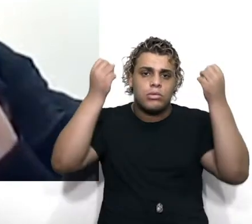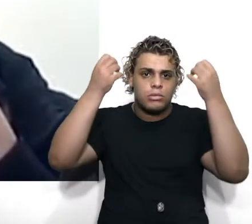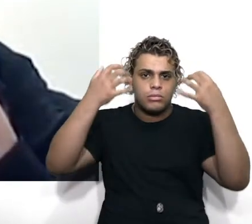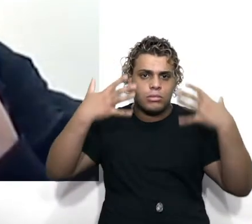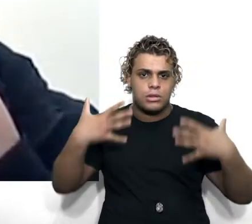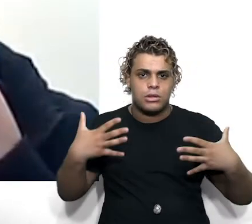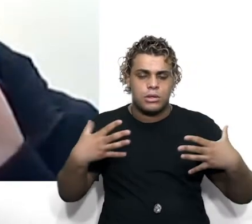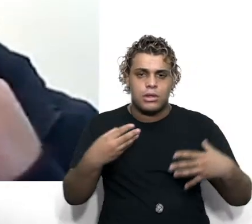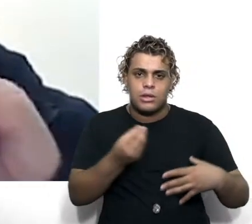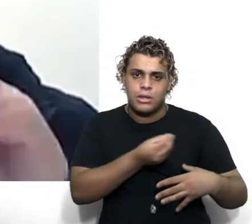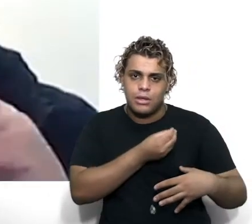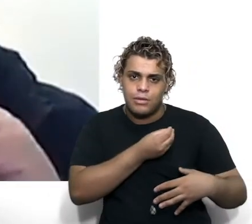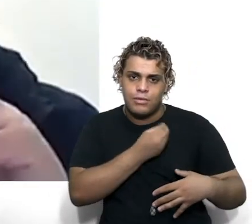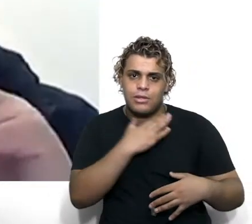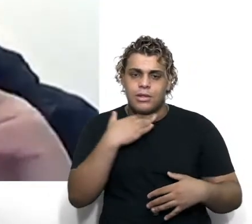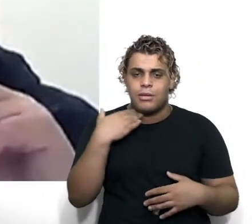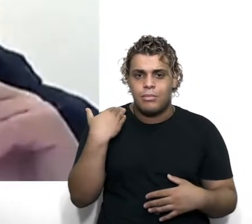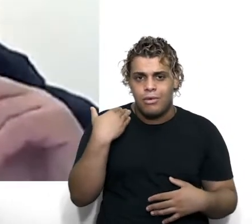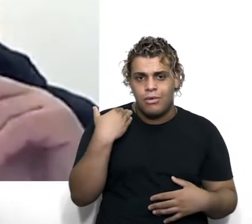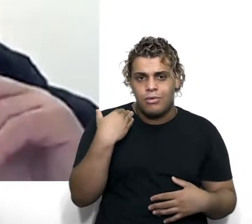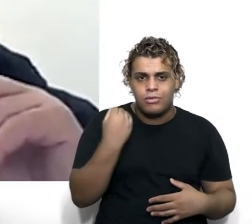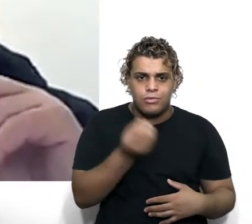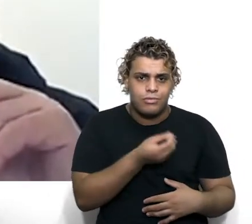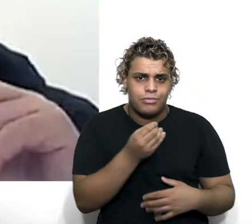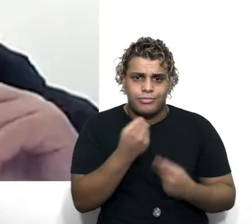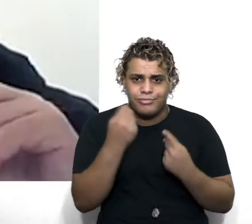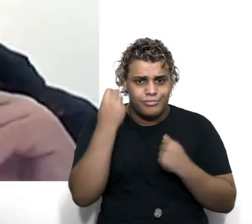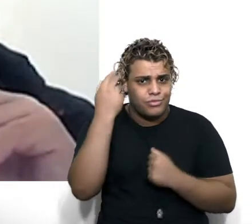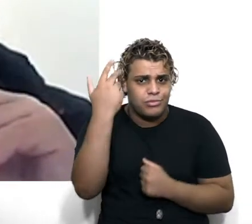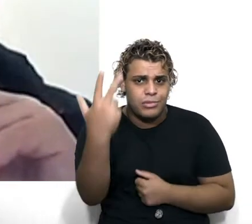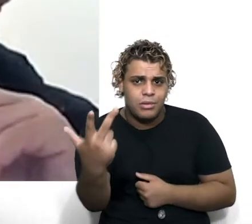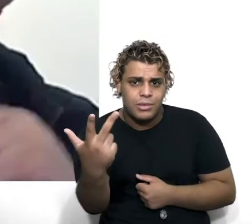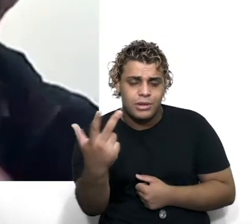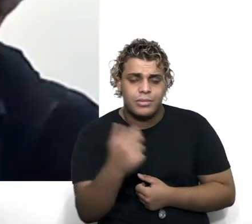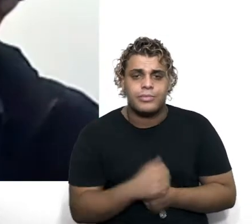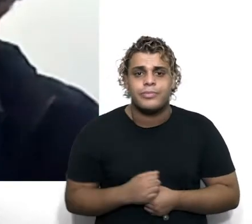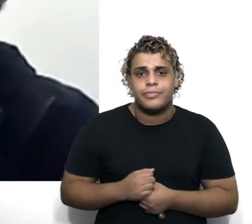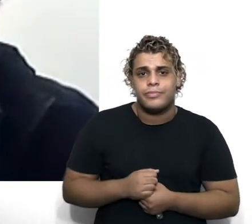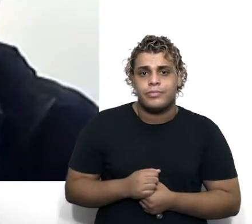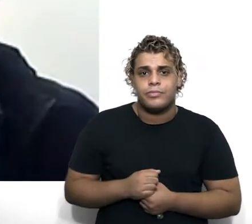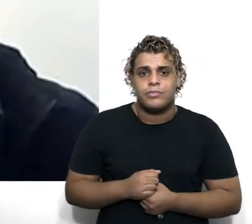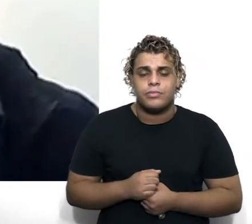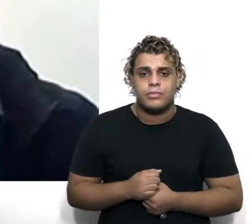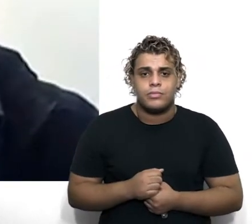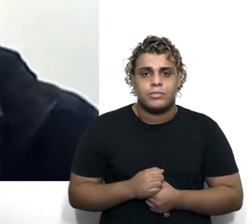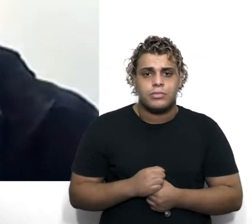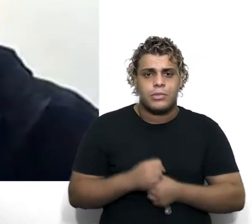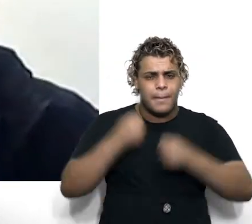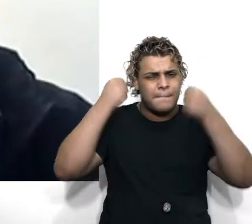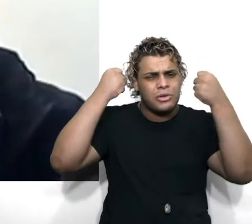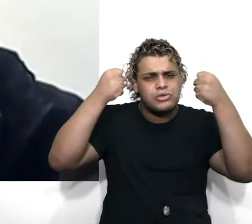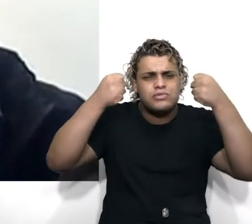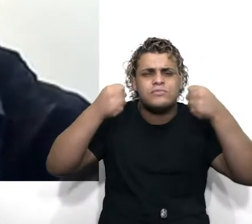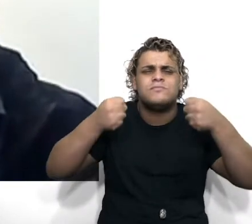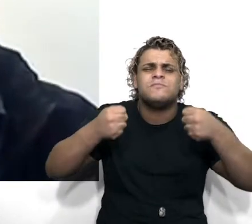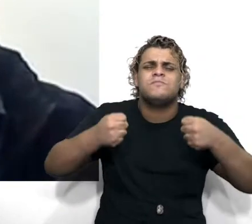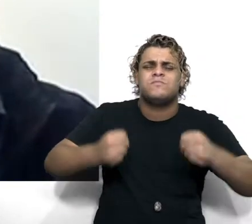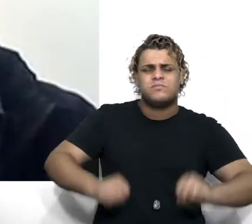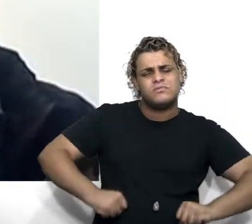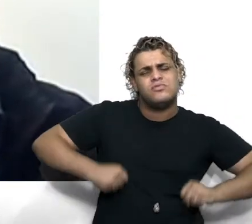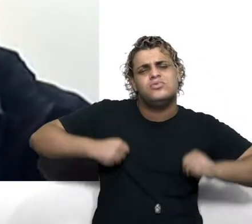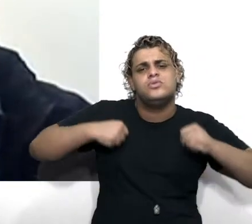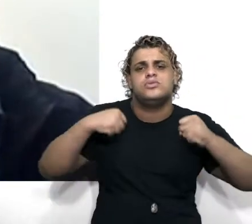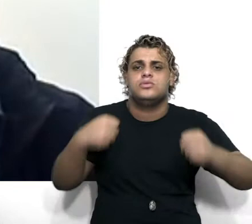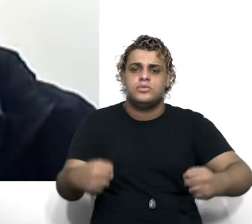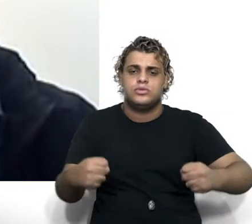normalmente. Sim. E acho que há uma intensidade, aliás, é interessante isso, a intensidade que nós sentimos, se calhar,